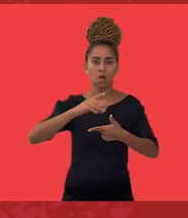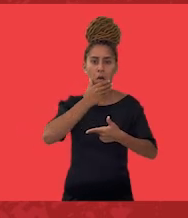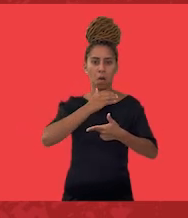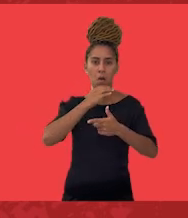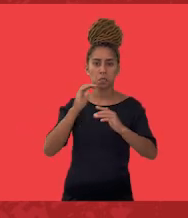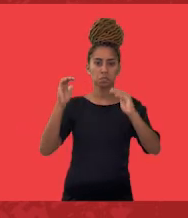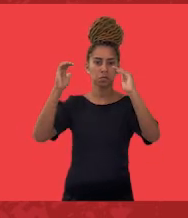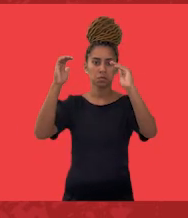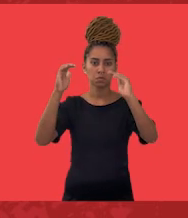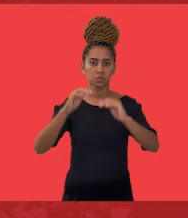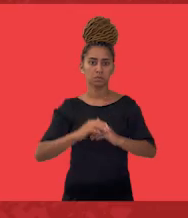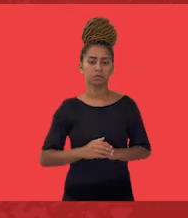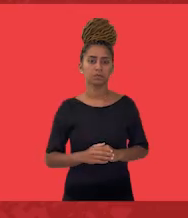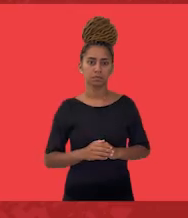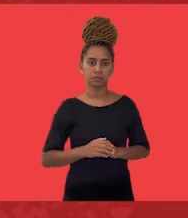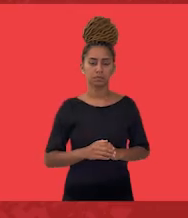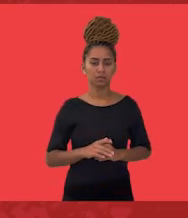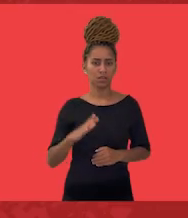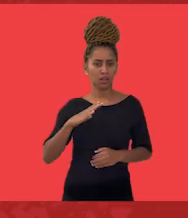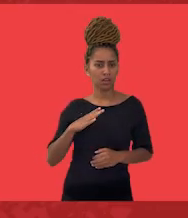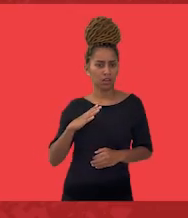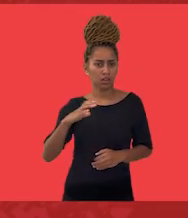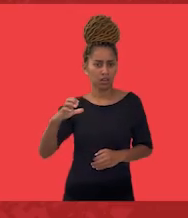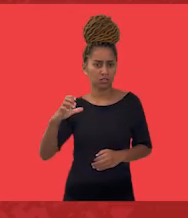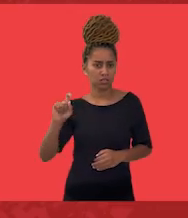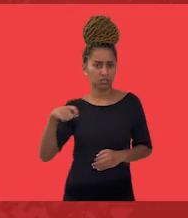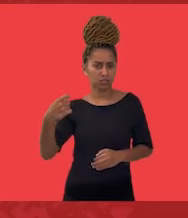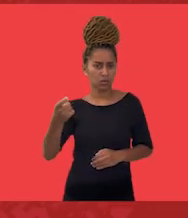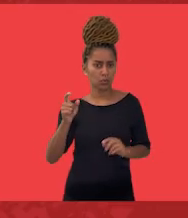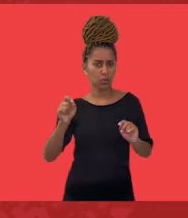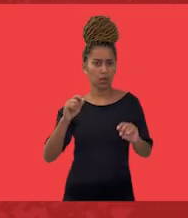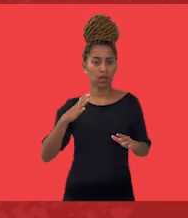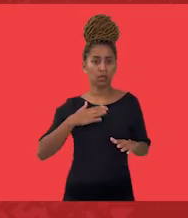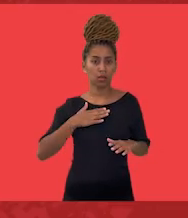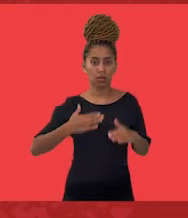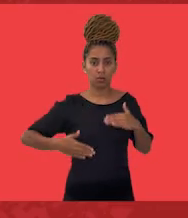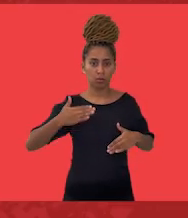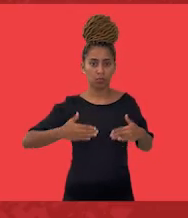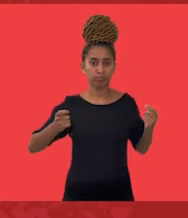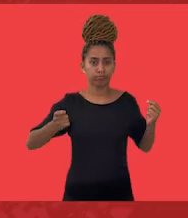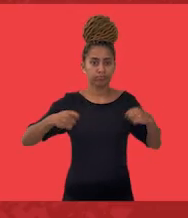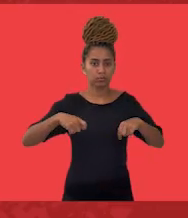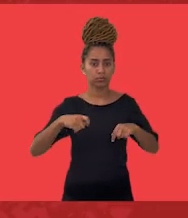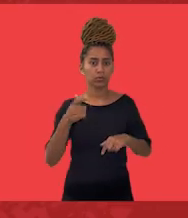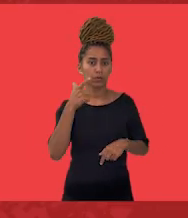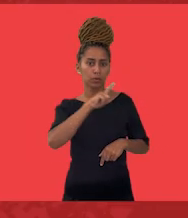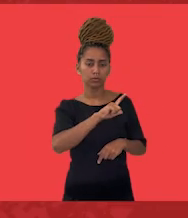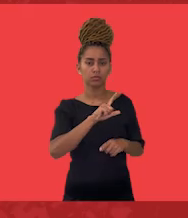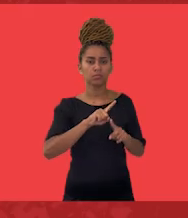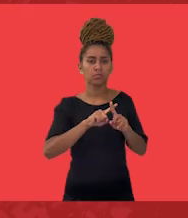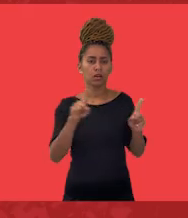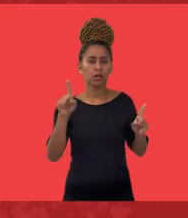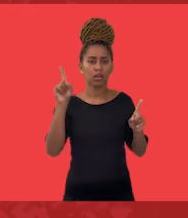verdade é feminina e, portanto, uma ética, um modo de ser que retorce o